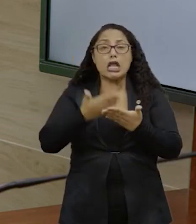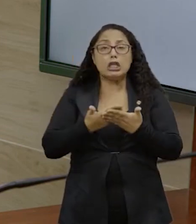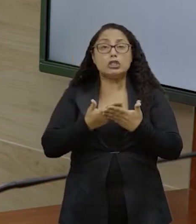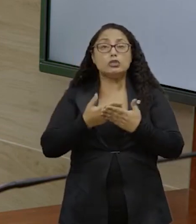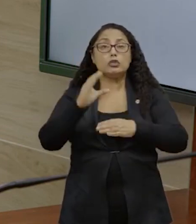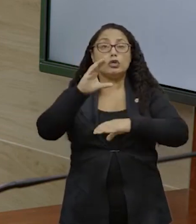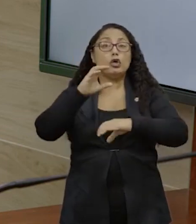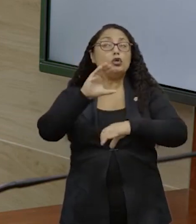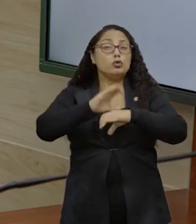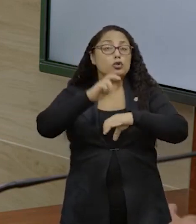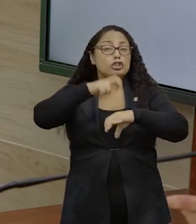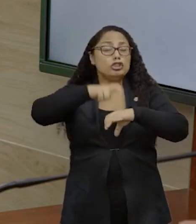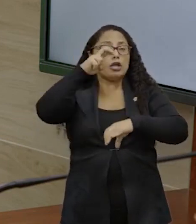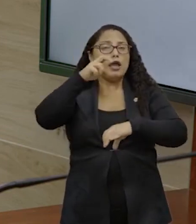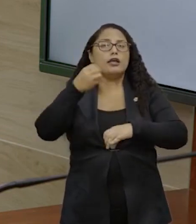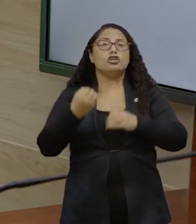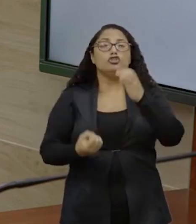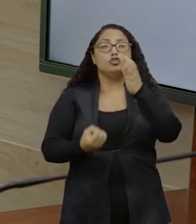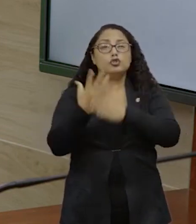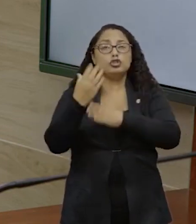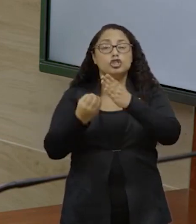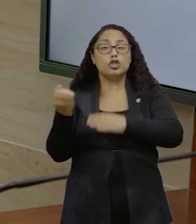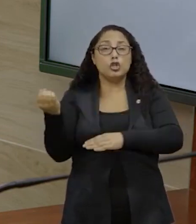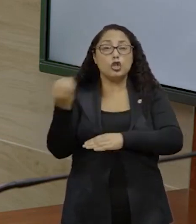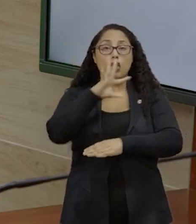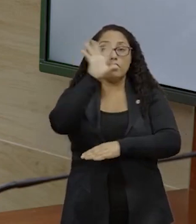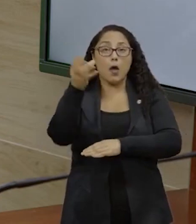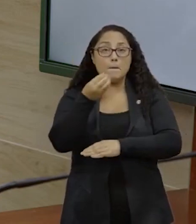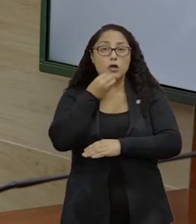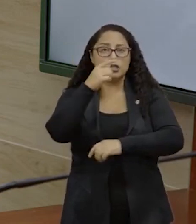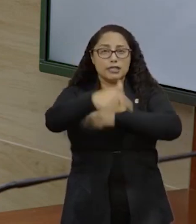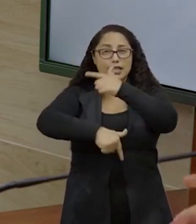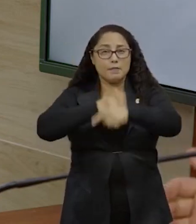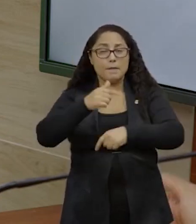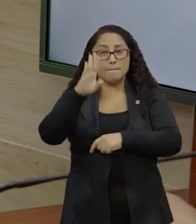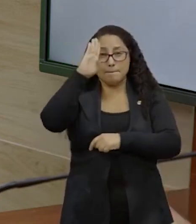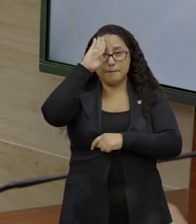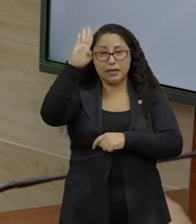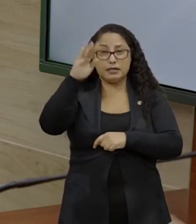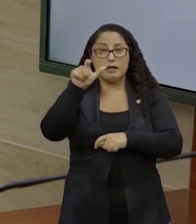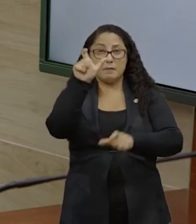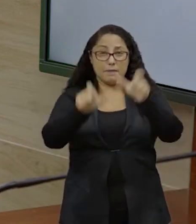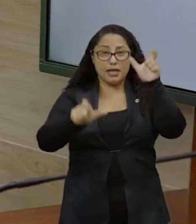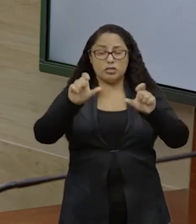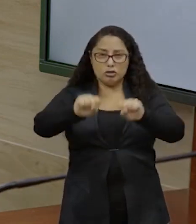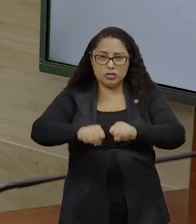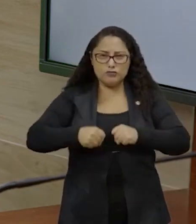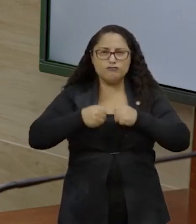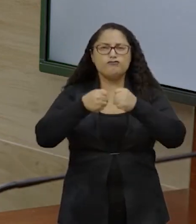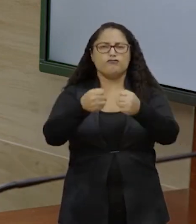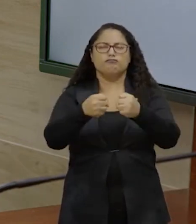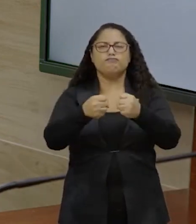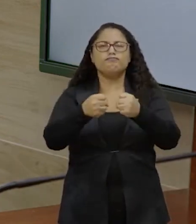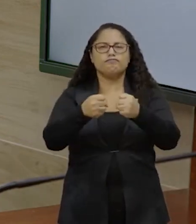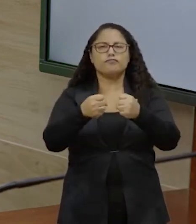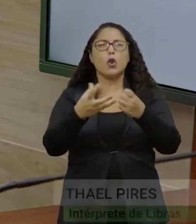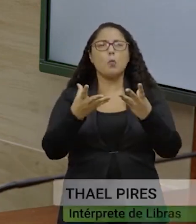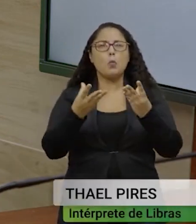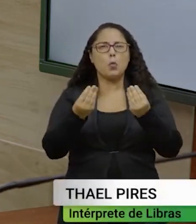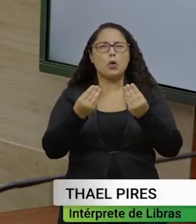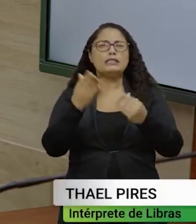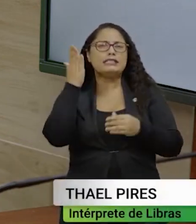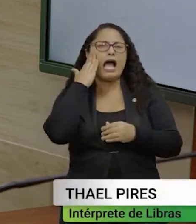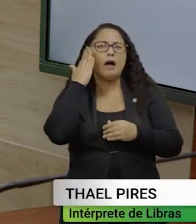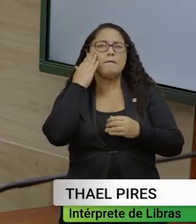que com o chat GPT vão surgir novas oportunidades de trabalho, principalmente para aquelas pessoas que se dedicam bastante, né,